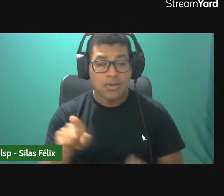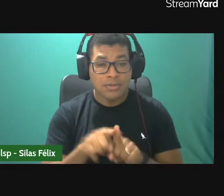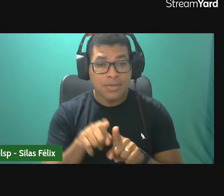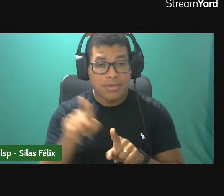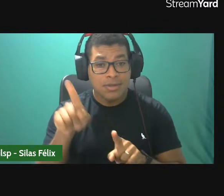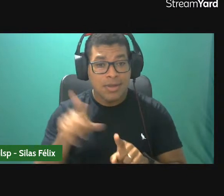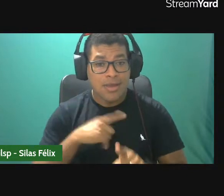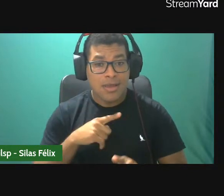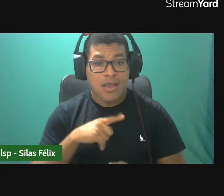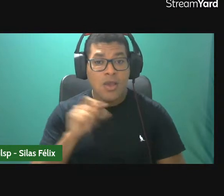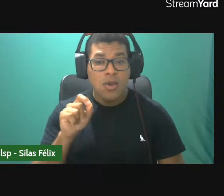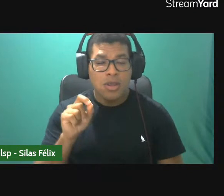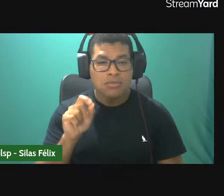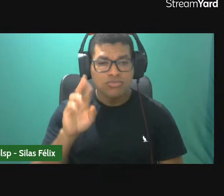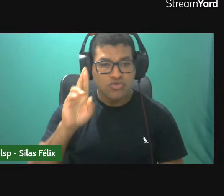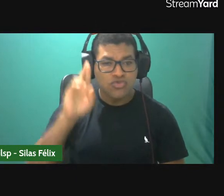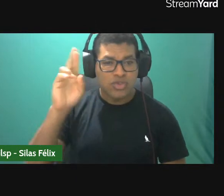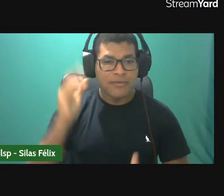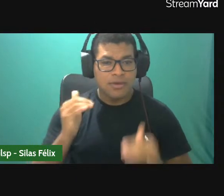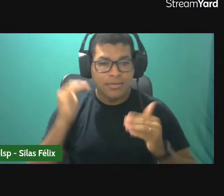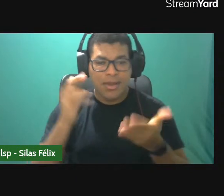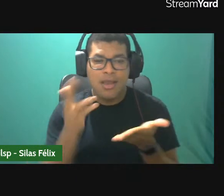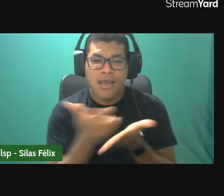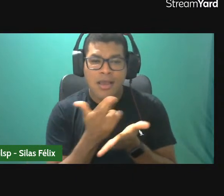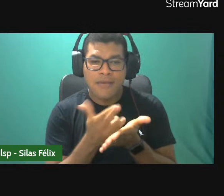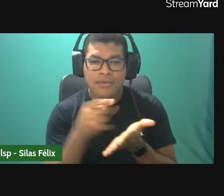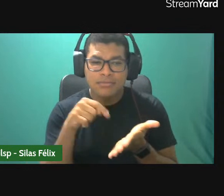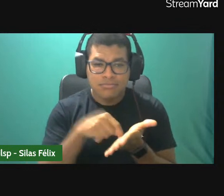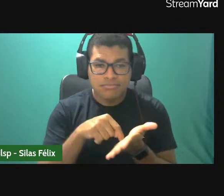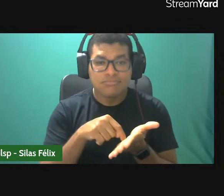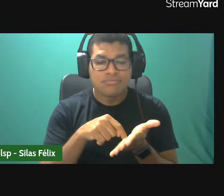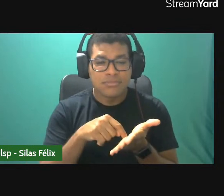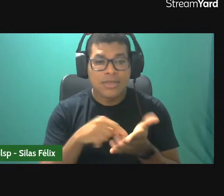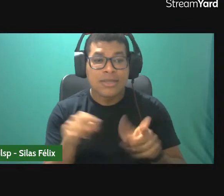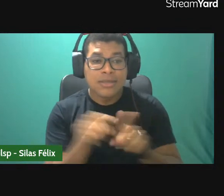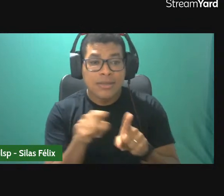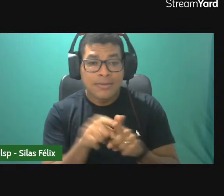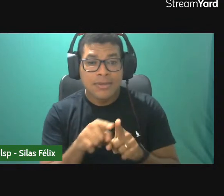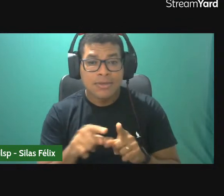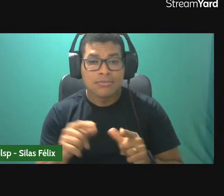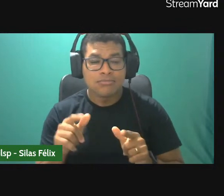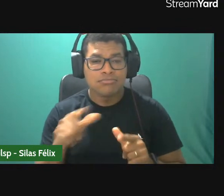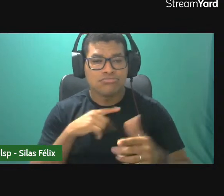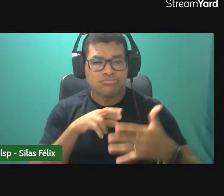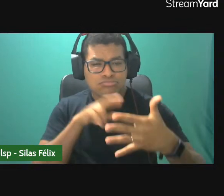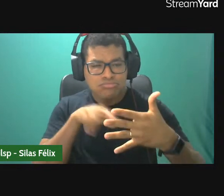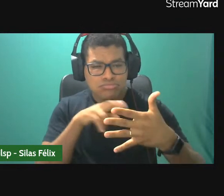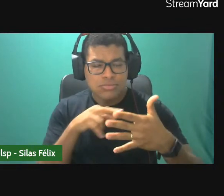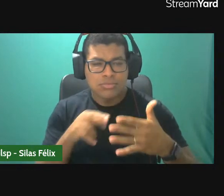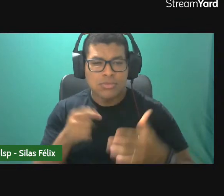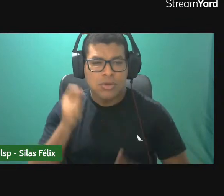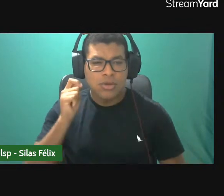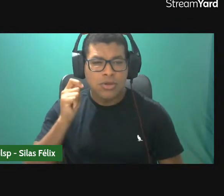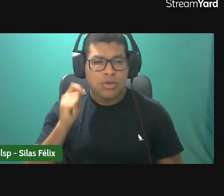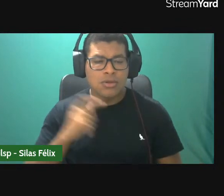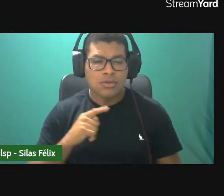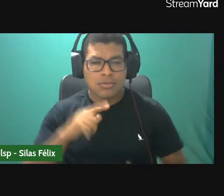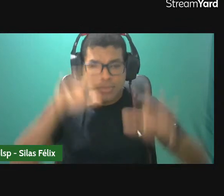Legal, perito judicial do Tribunal de Justiça de São Paulo e secretário-geral